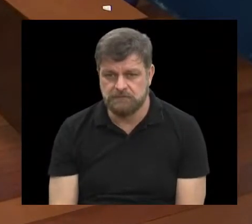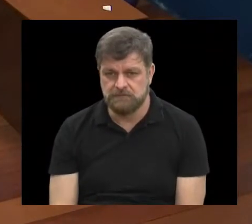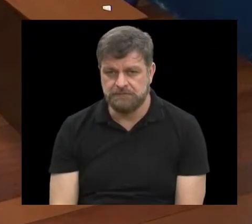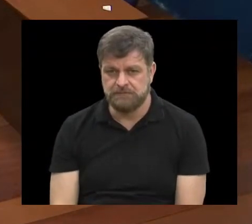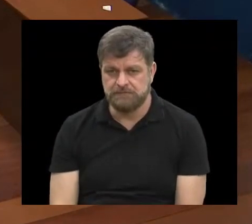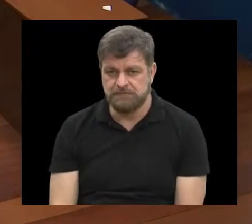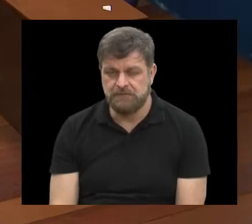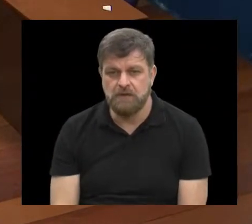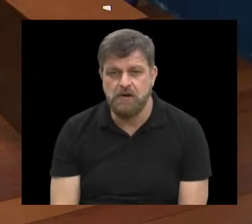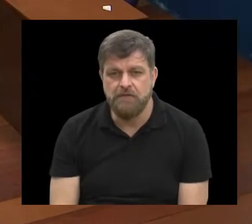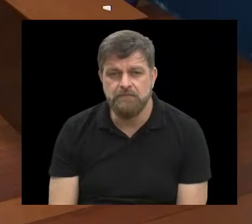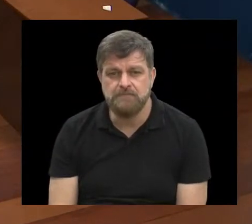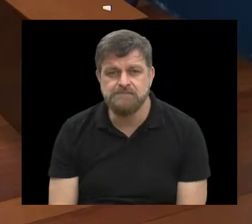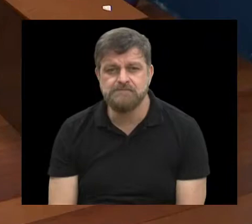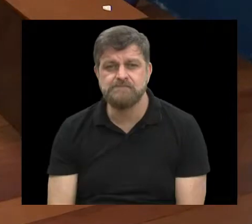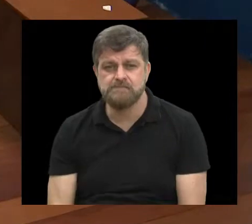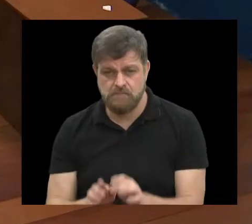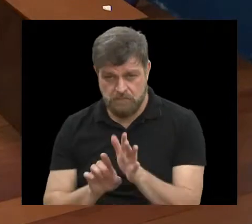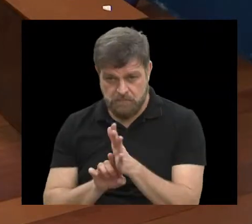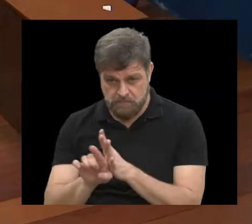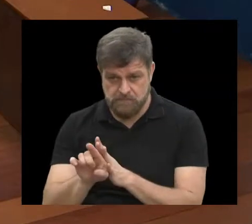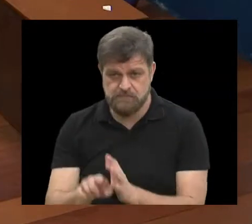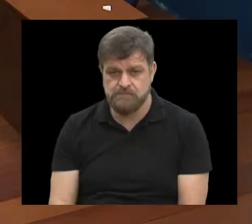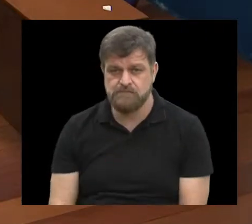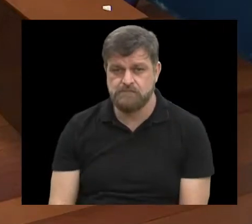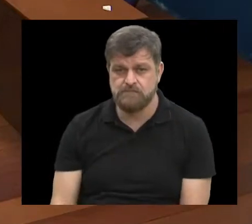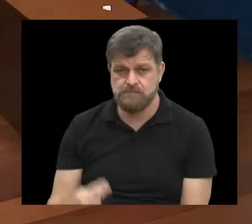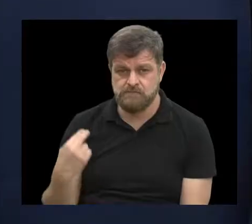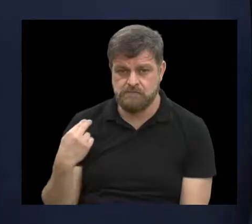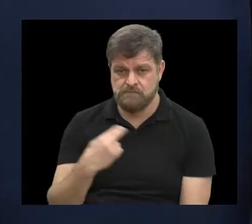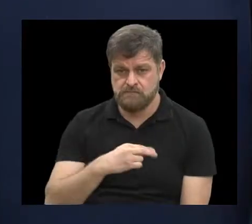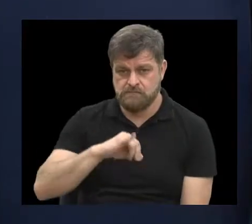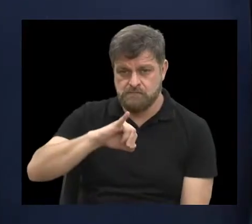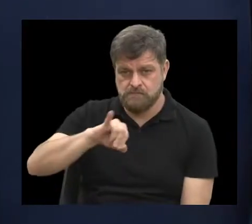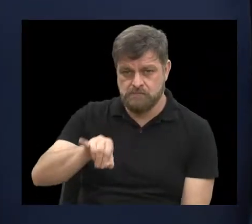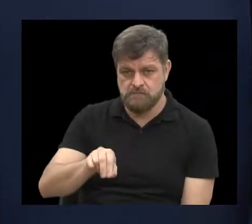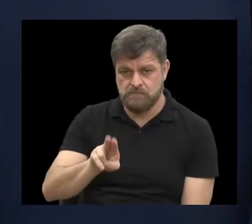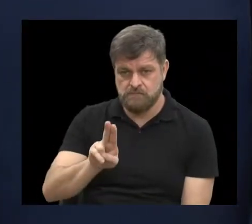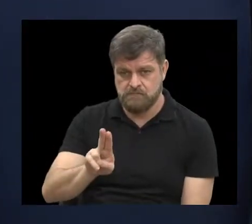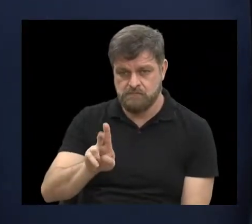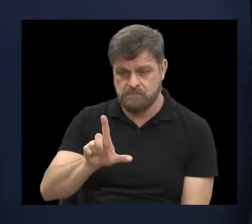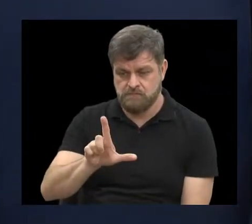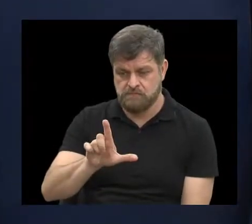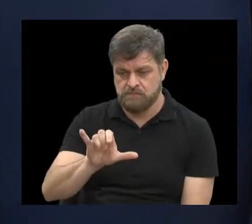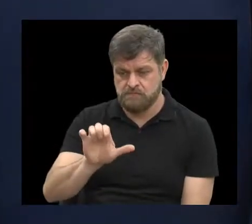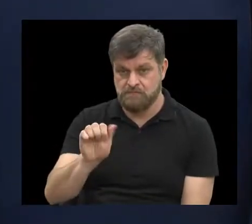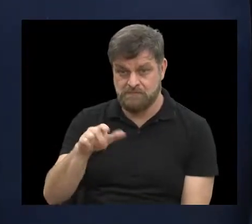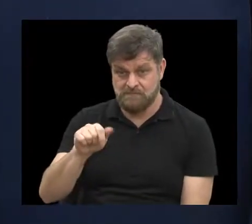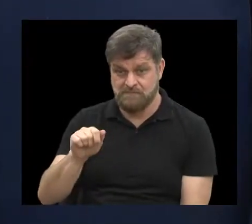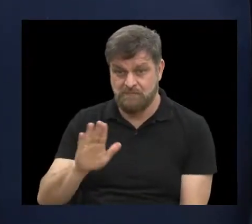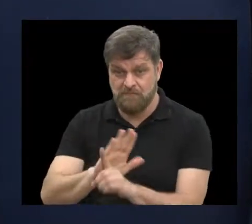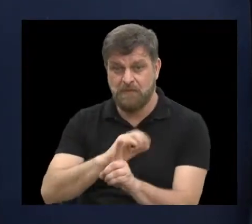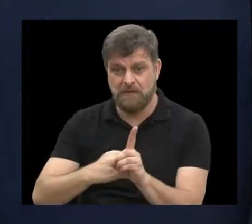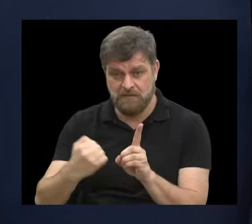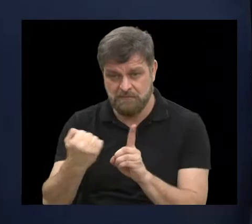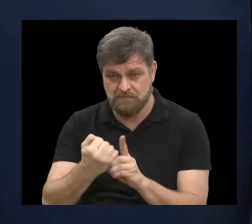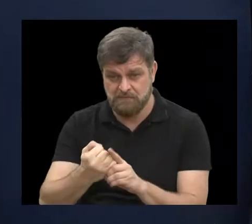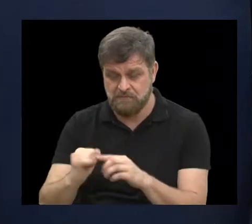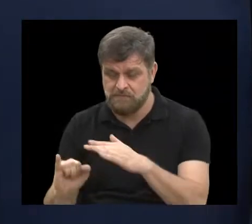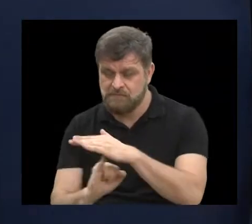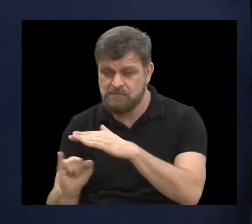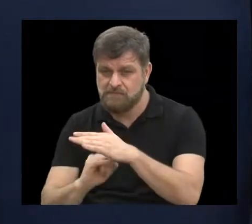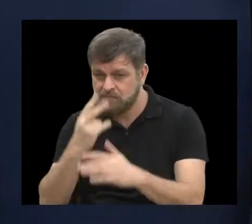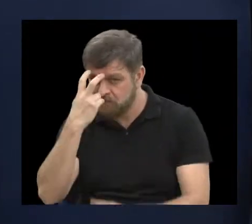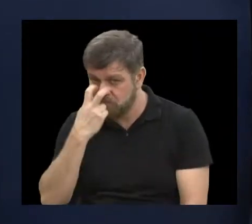parto para a aposentadoria. Eu sou a Juliana, eu sou assistente social do Instituto dos Cegos. E eu queria te fazer uma pergunta, não sei, eu acho que